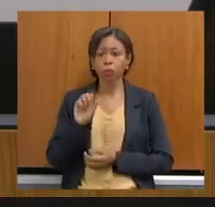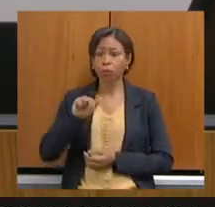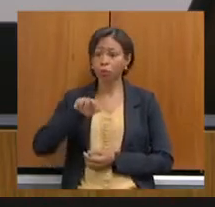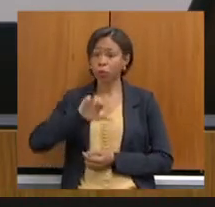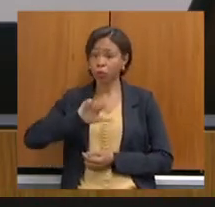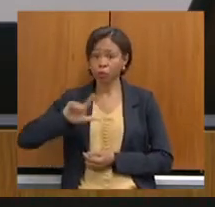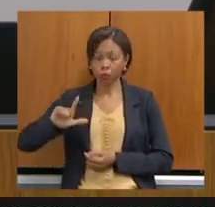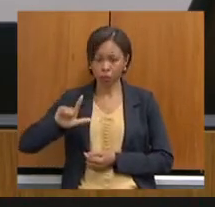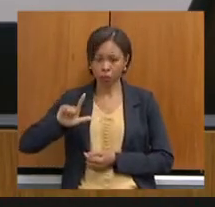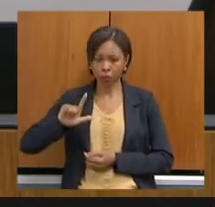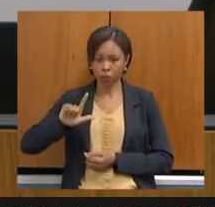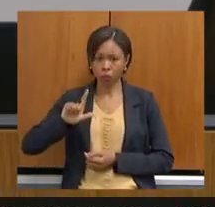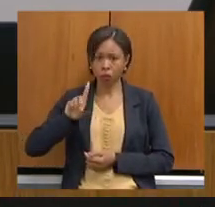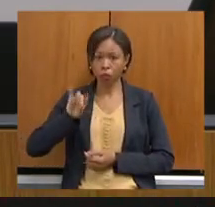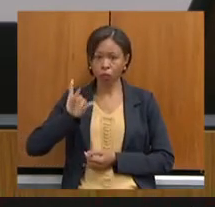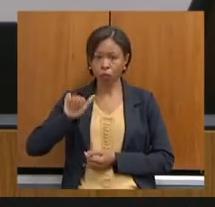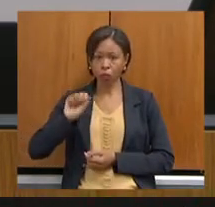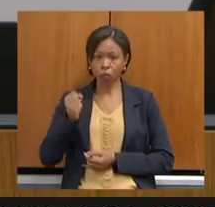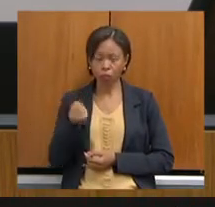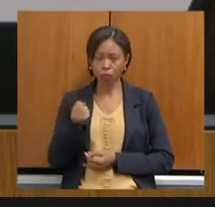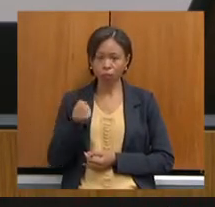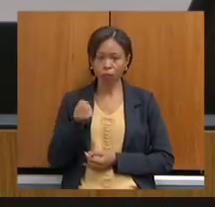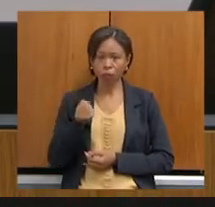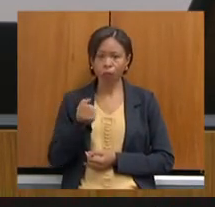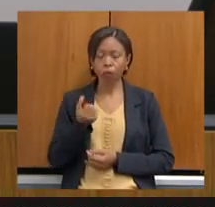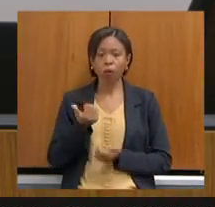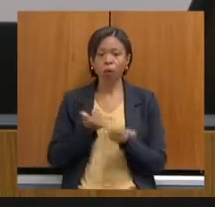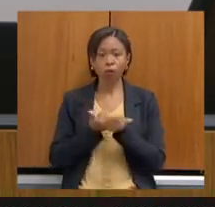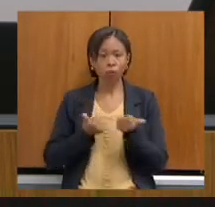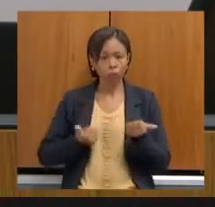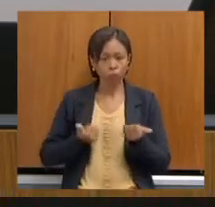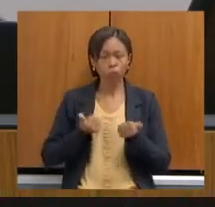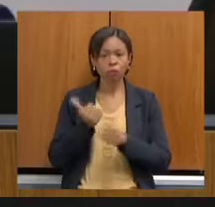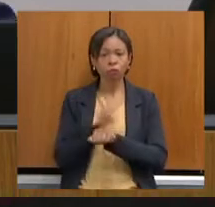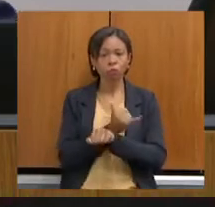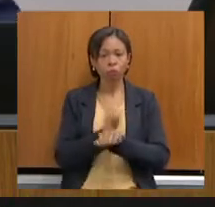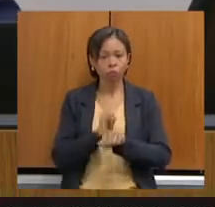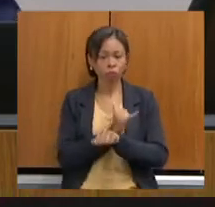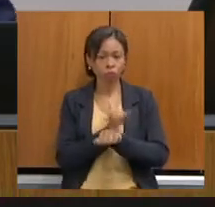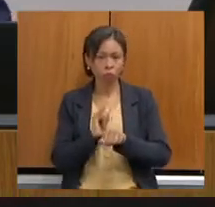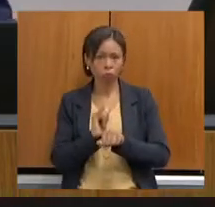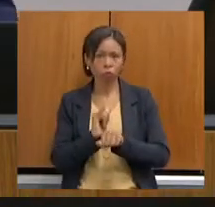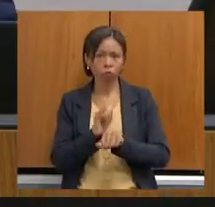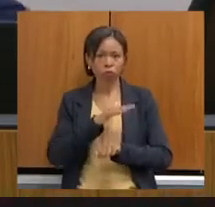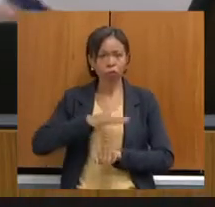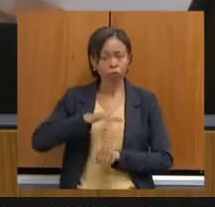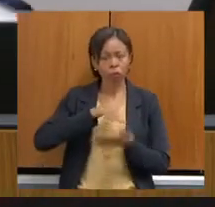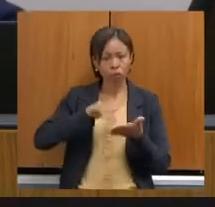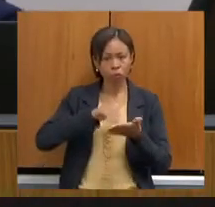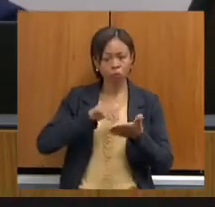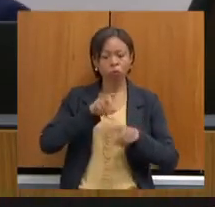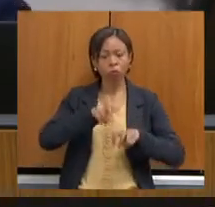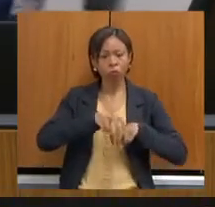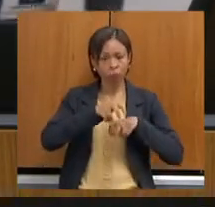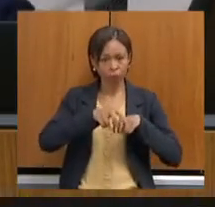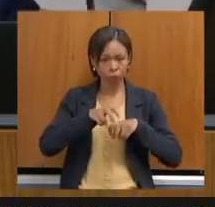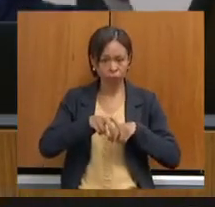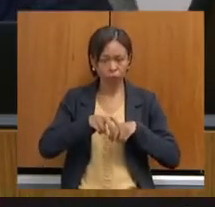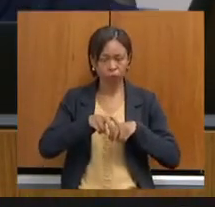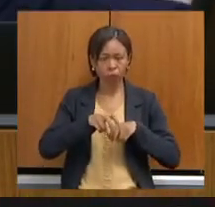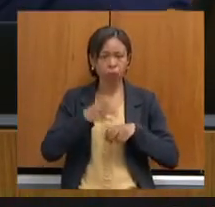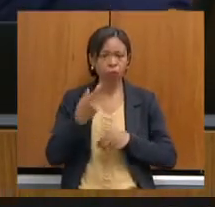assessor estratégico da Secretaria de Estado da agricultura pecuária e abastecimento de Minas Gerais tu